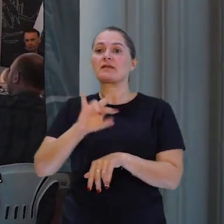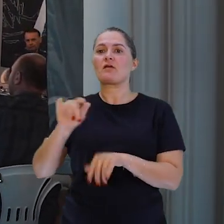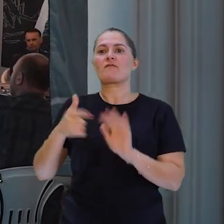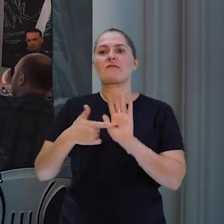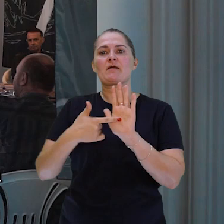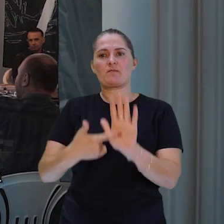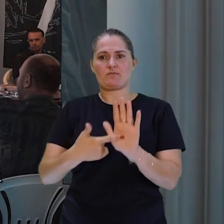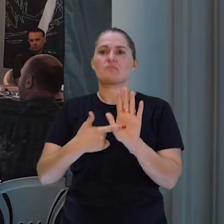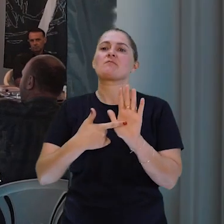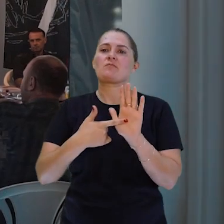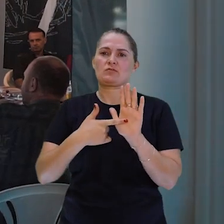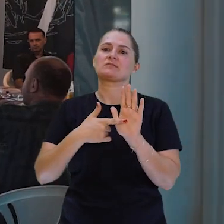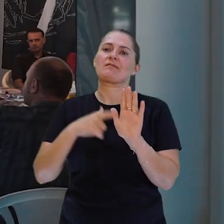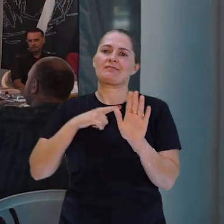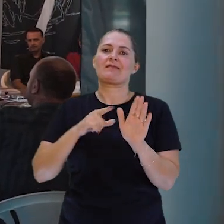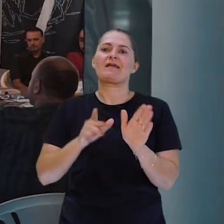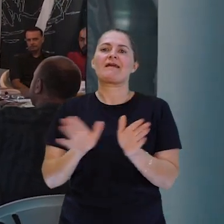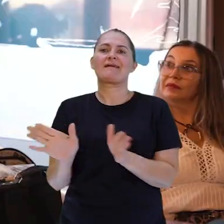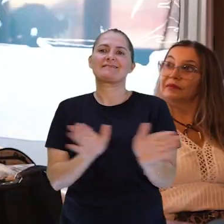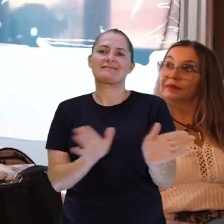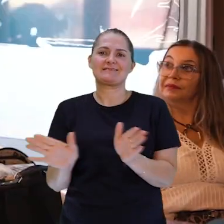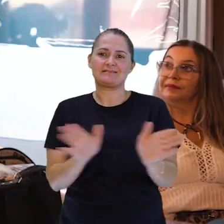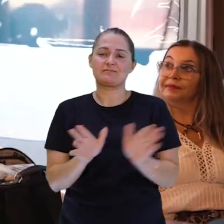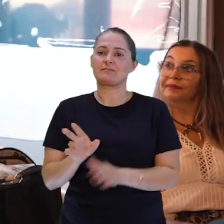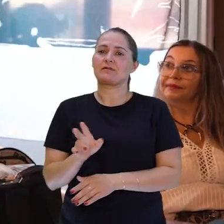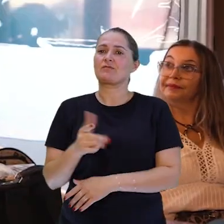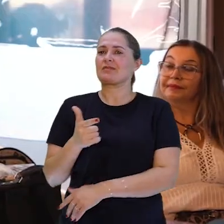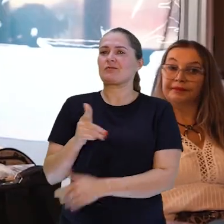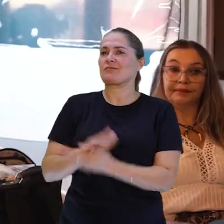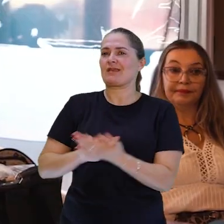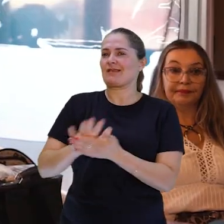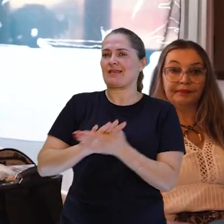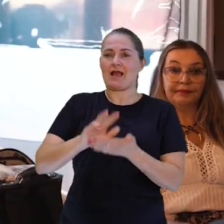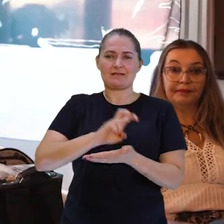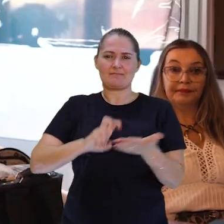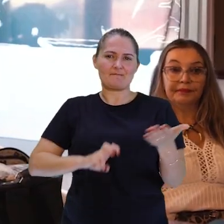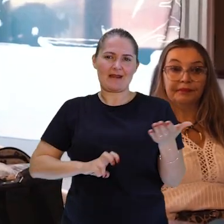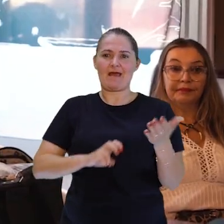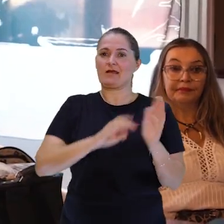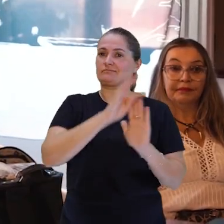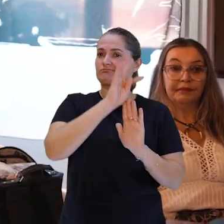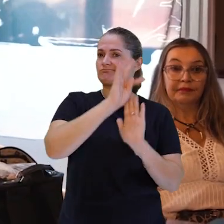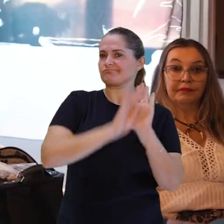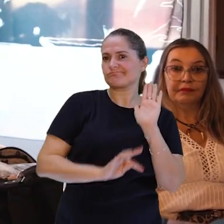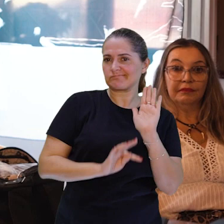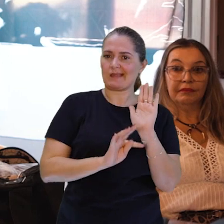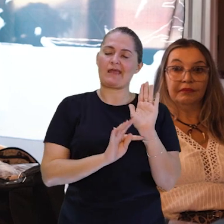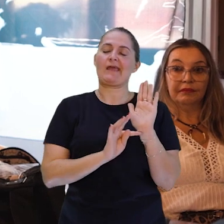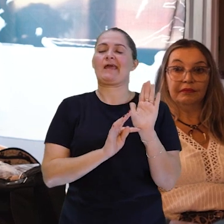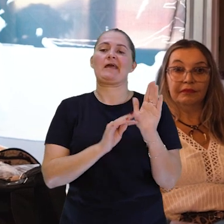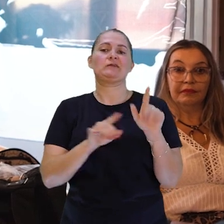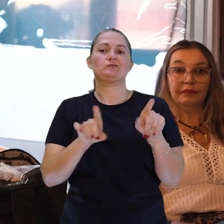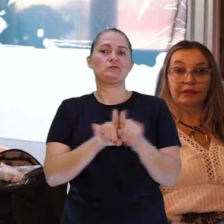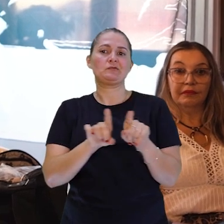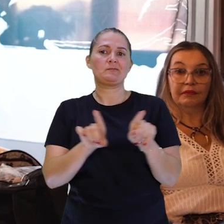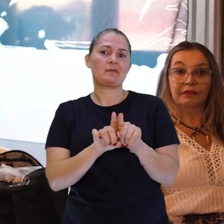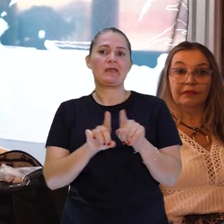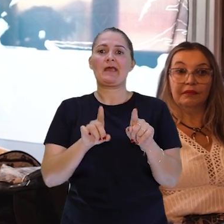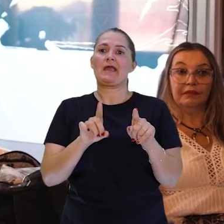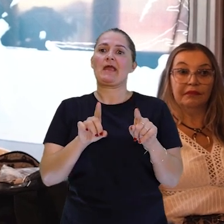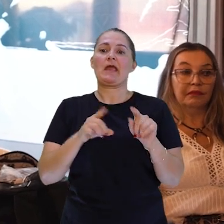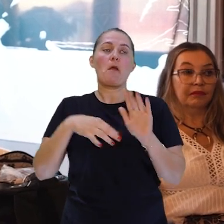daí sim com acessibilidade. A gente não vai usar nada impresso, de textos ou,